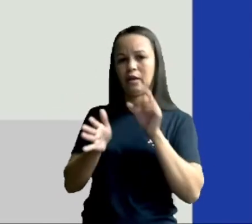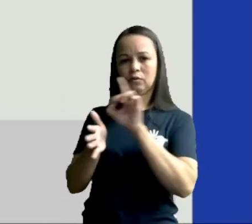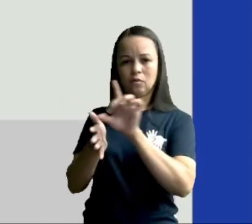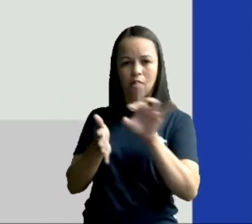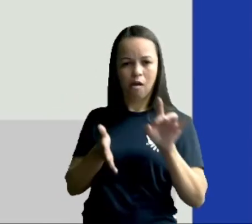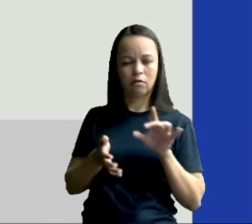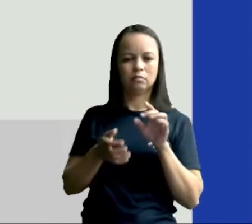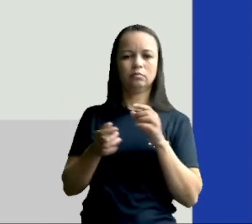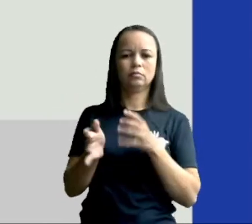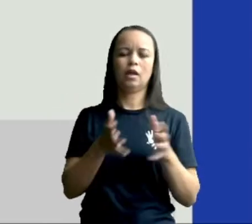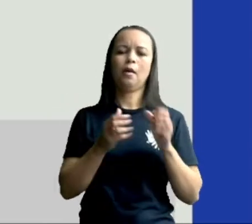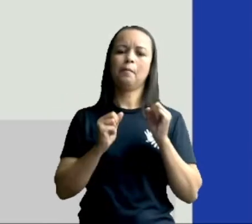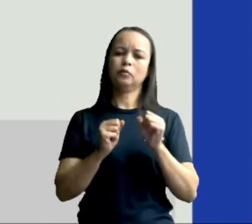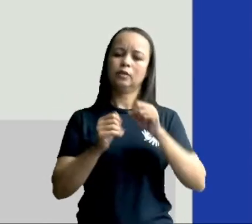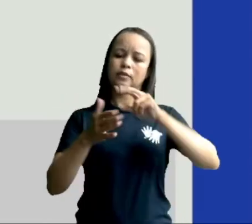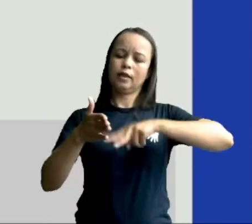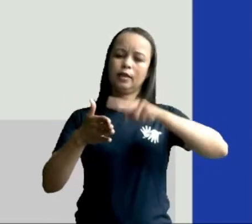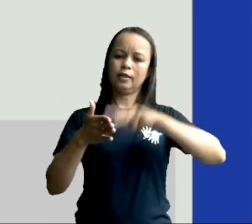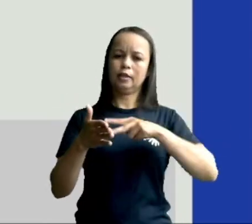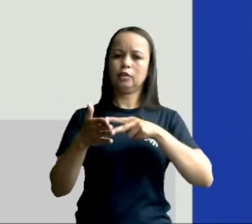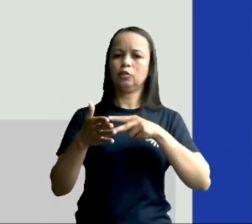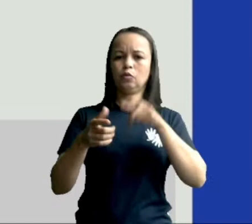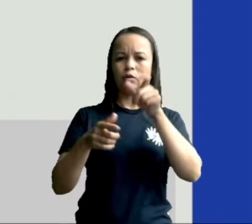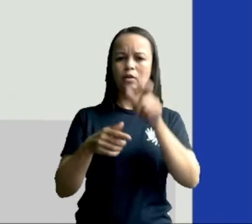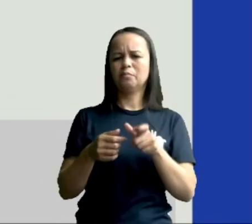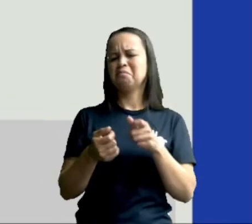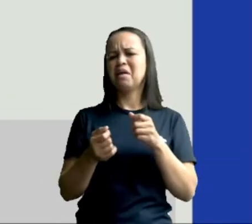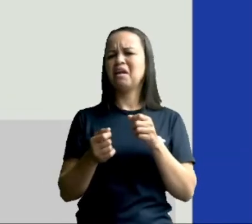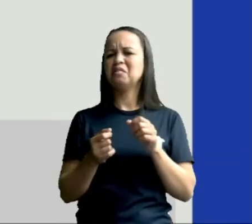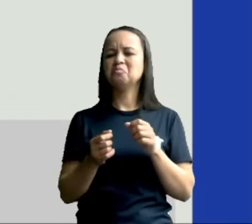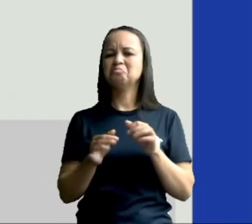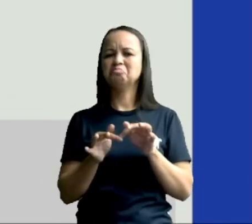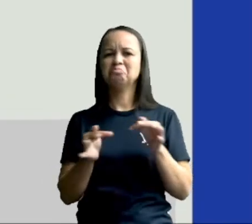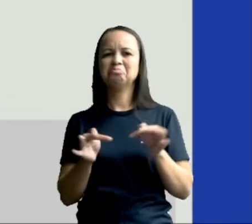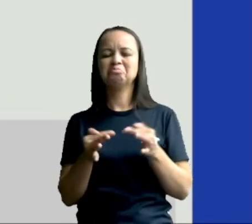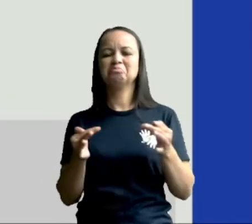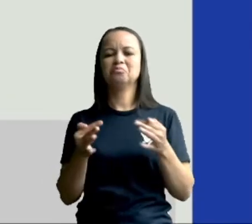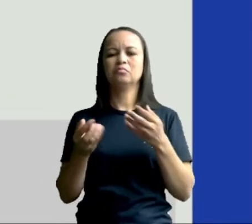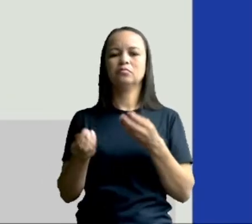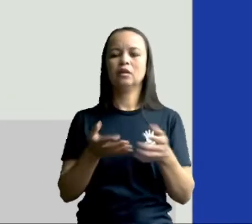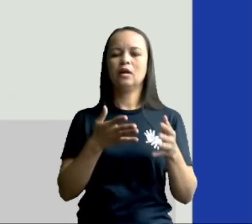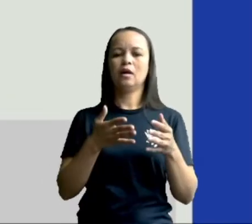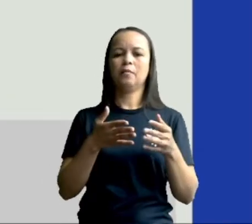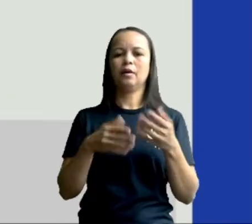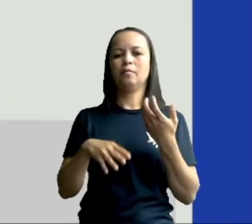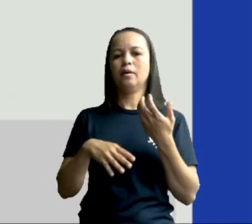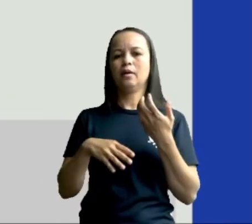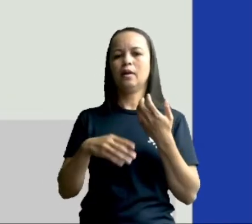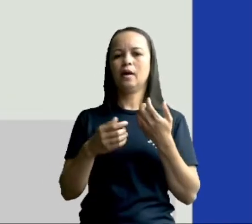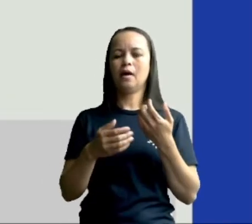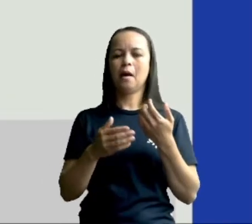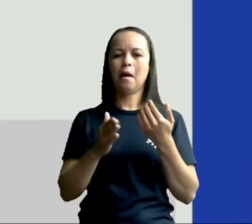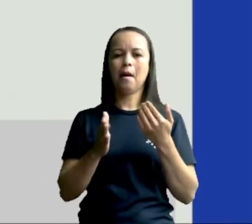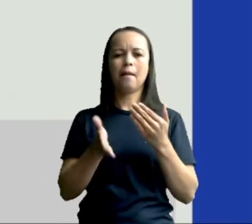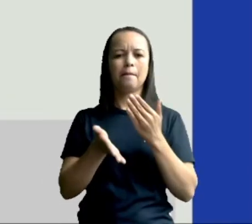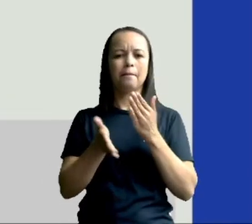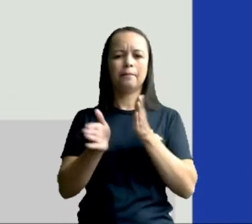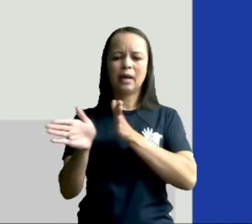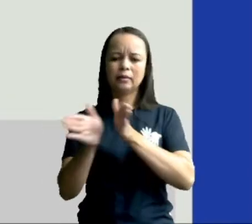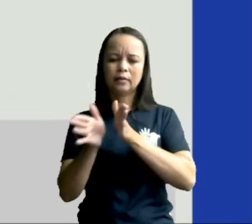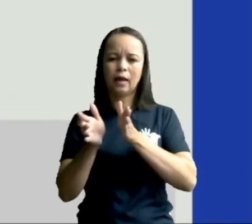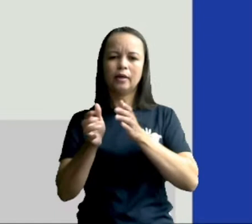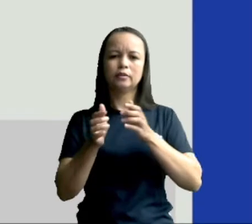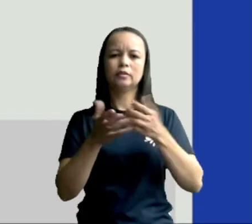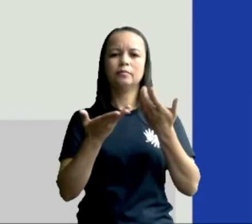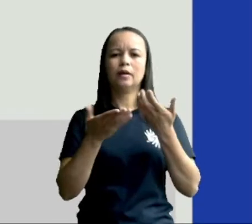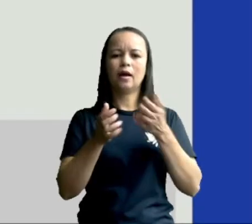deles. Poderia ser lida apenas de uma forma muito vaga. Na primeira metade para a segunda, né, do milênio